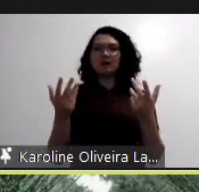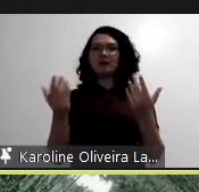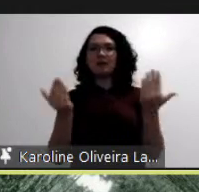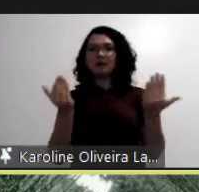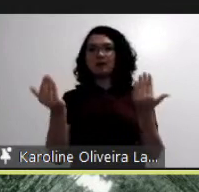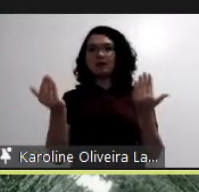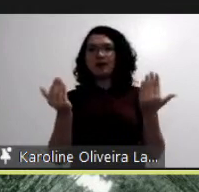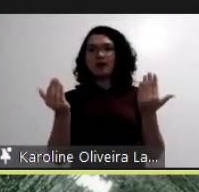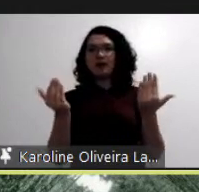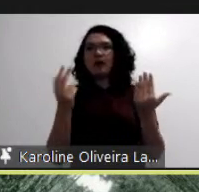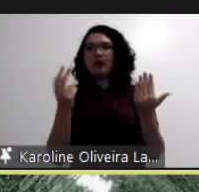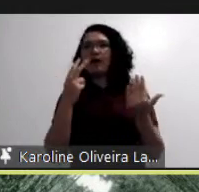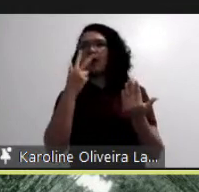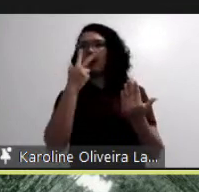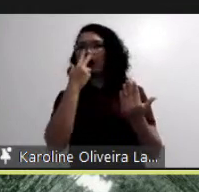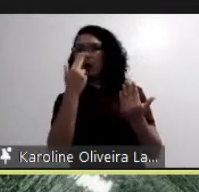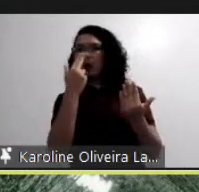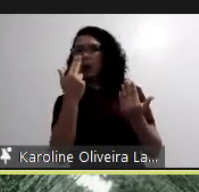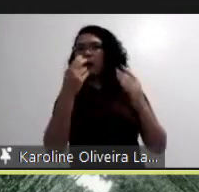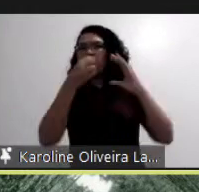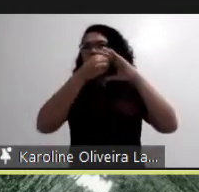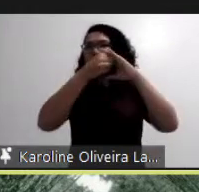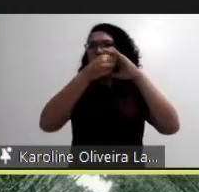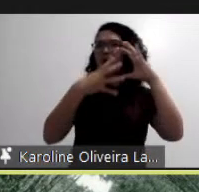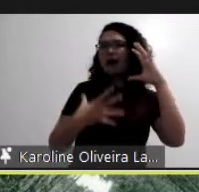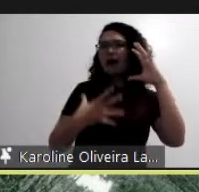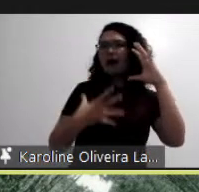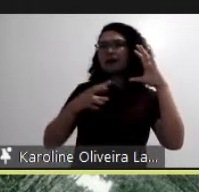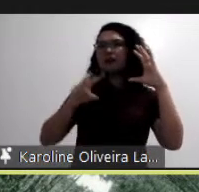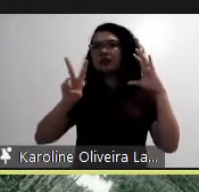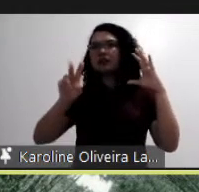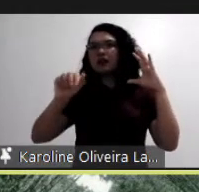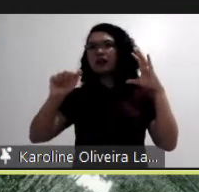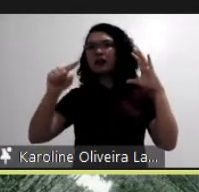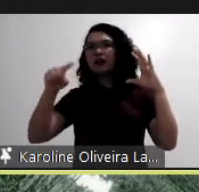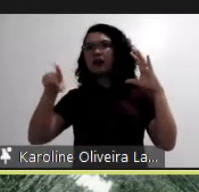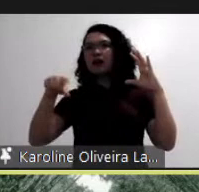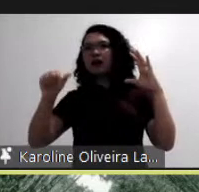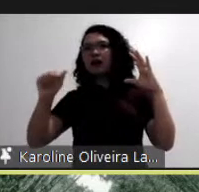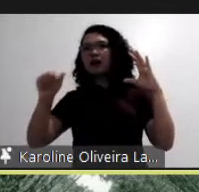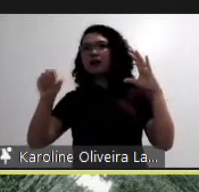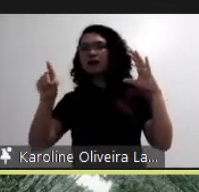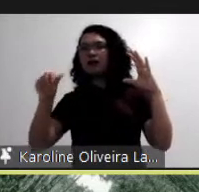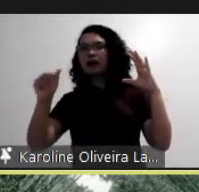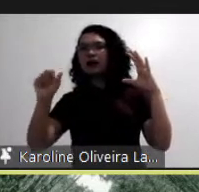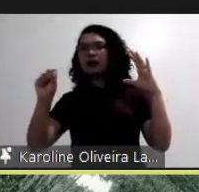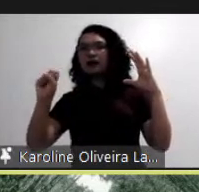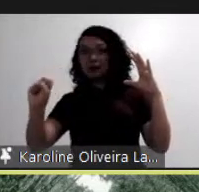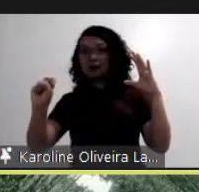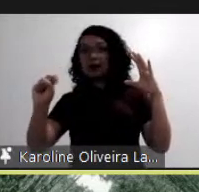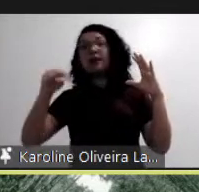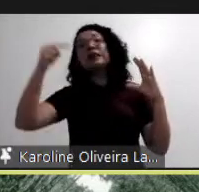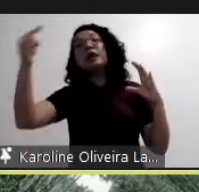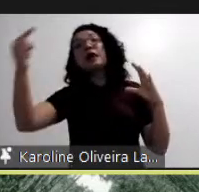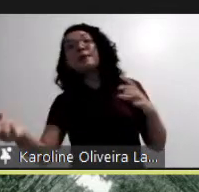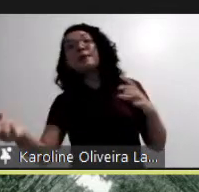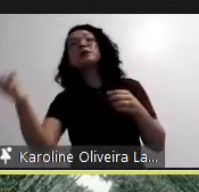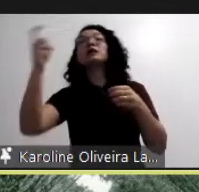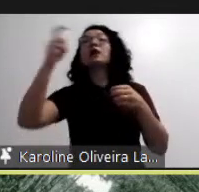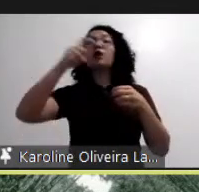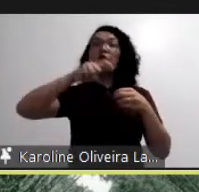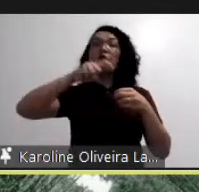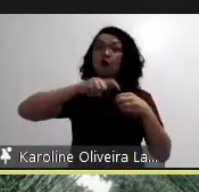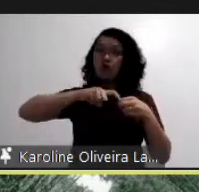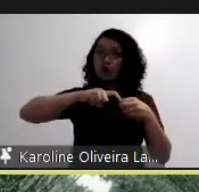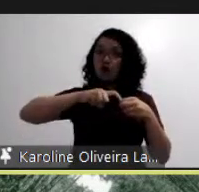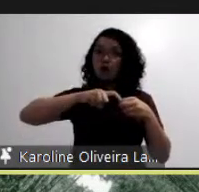elementos vazados, fazendo esse fechamento, né? E na volta de Istambul, eu tinha já um compromisso em